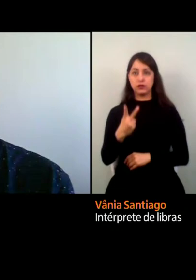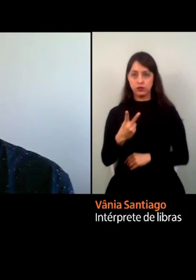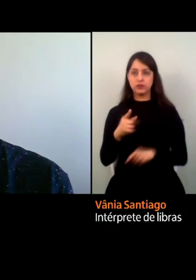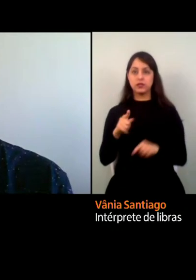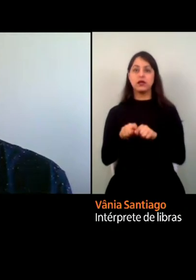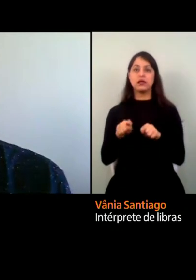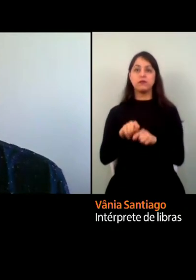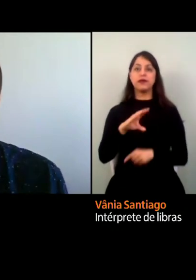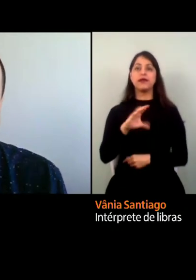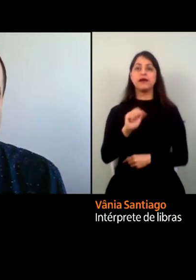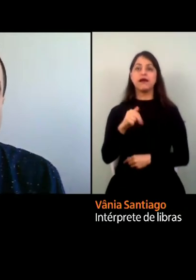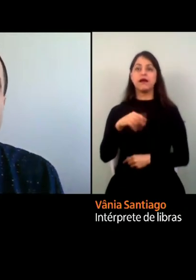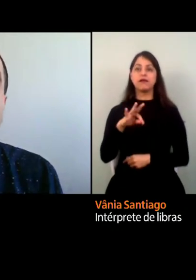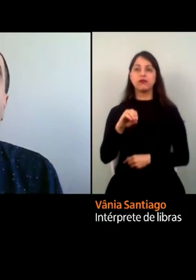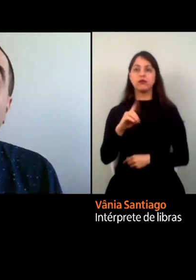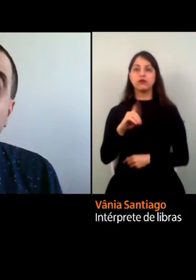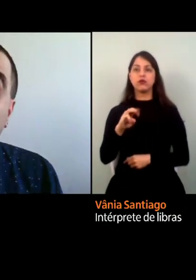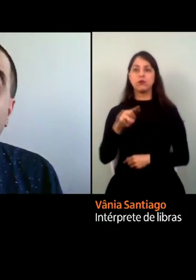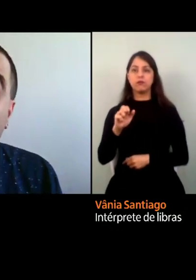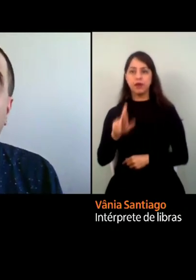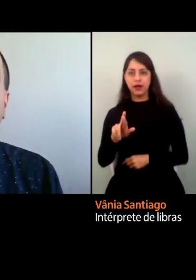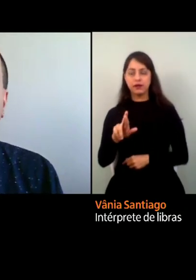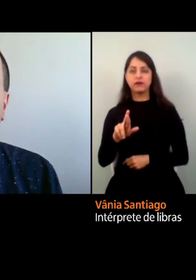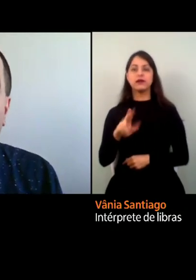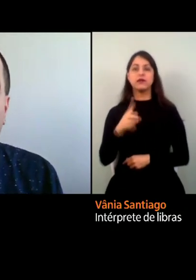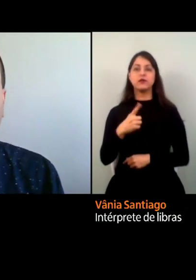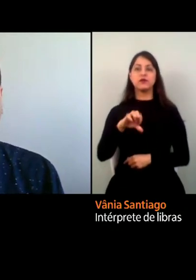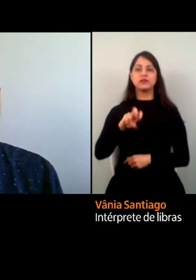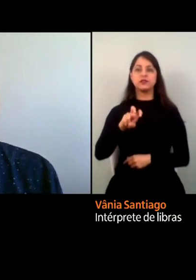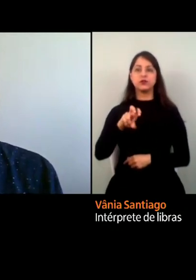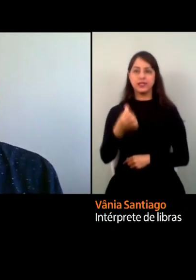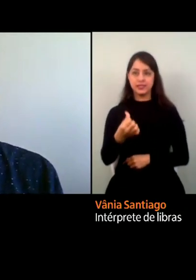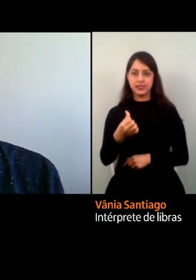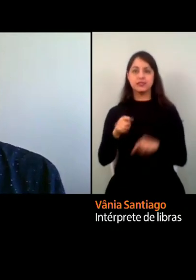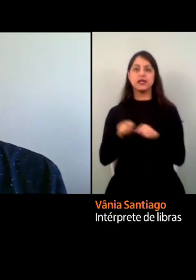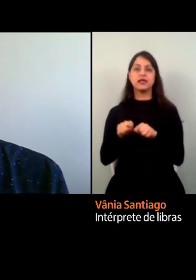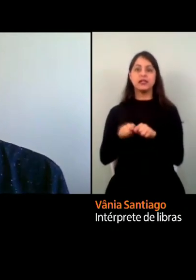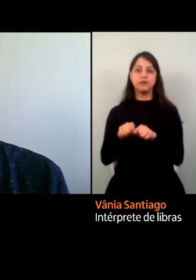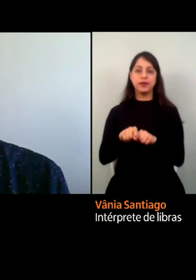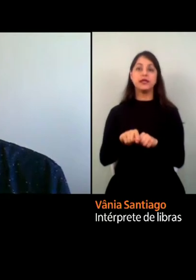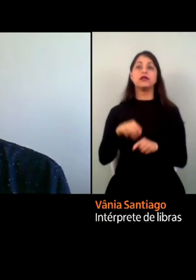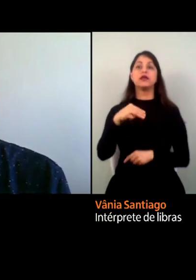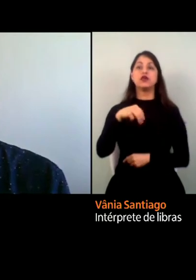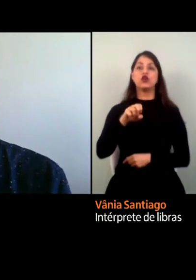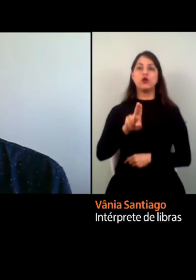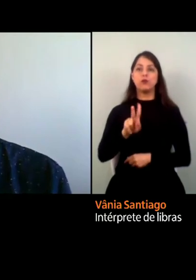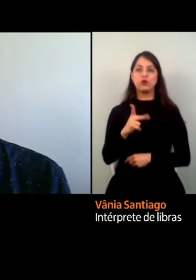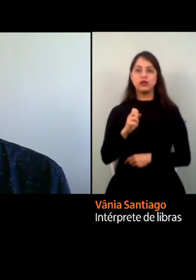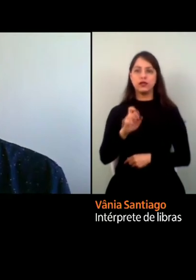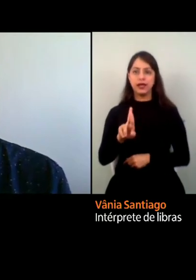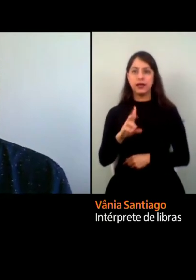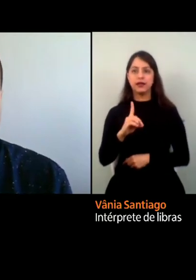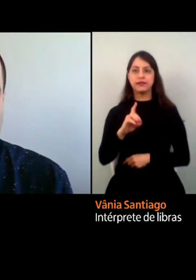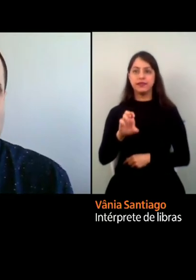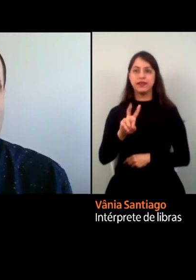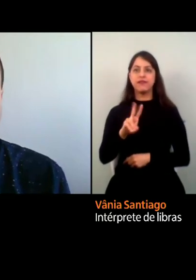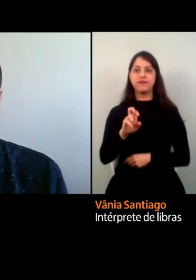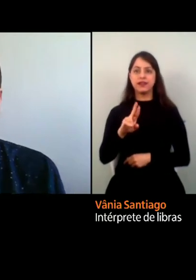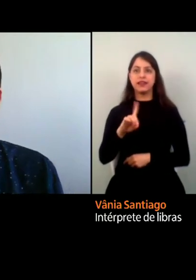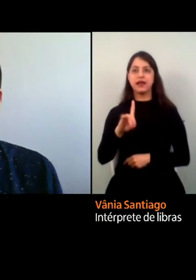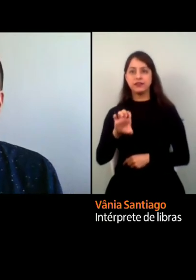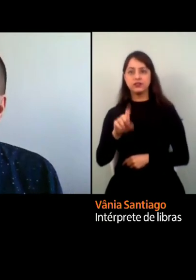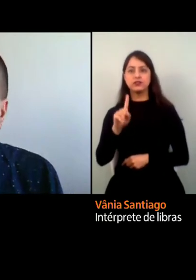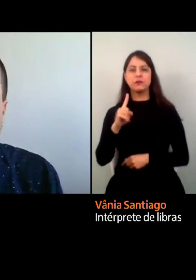em 1954. Mas Cavalcante também realizou filmes de montagem de reapropriação de